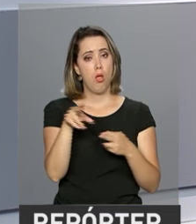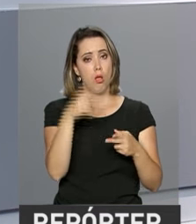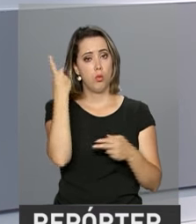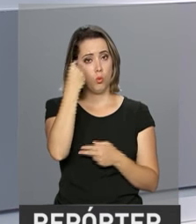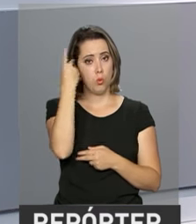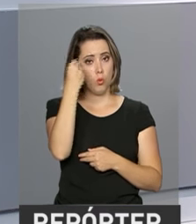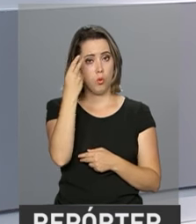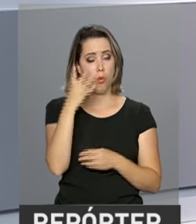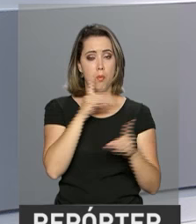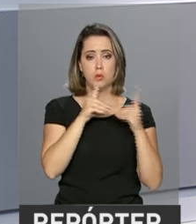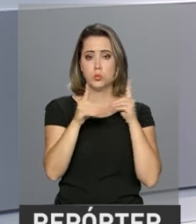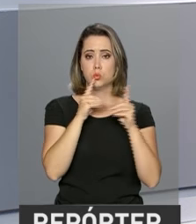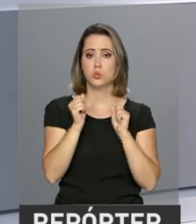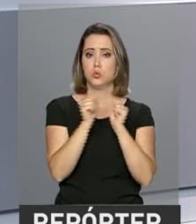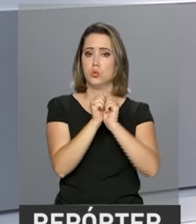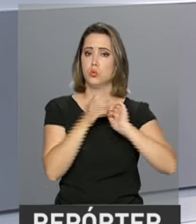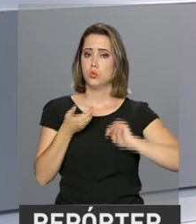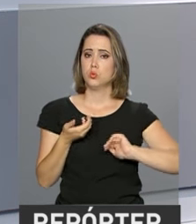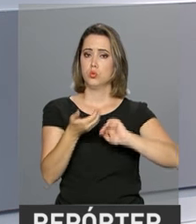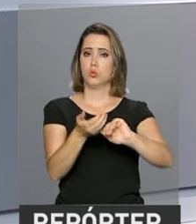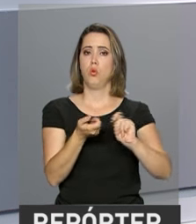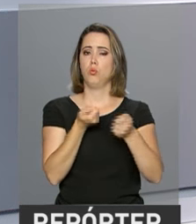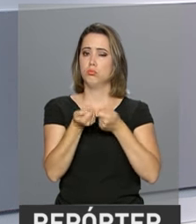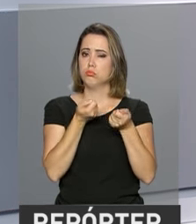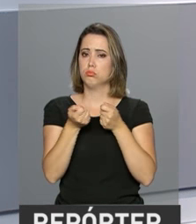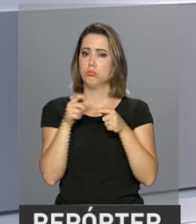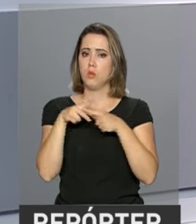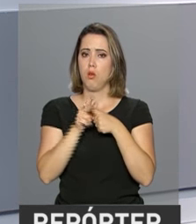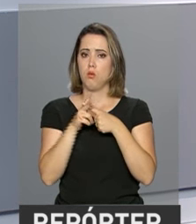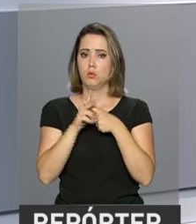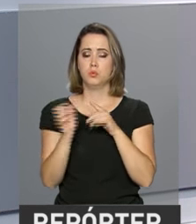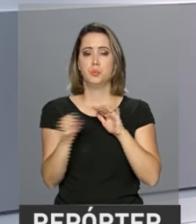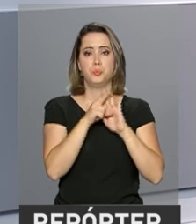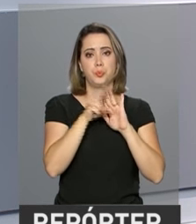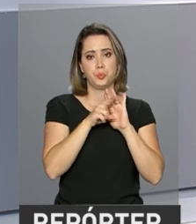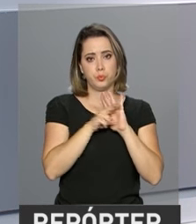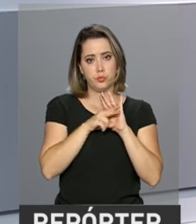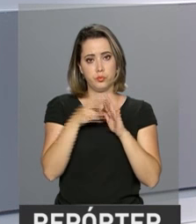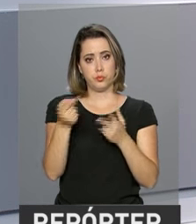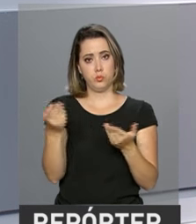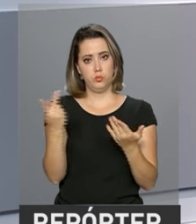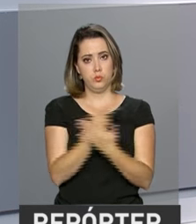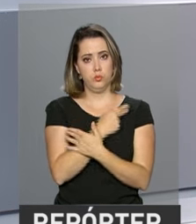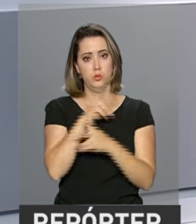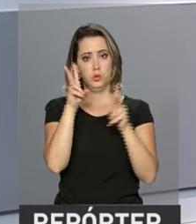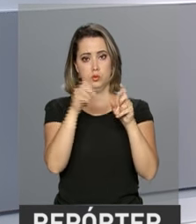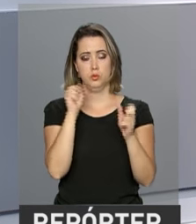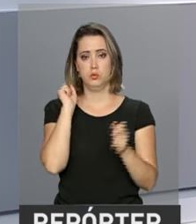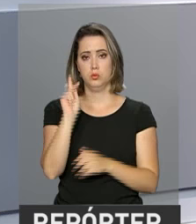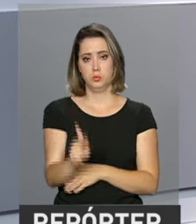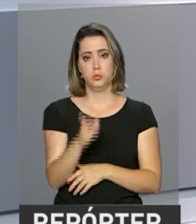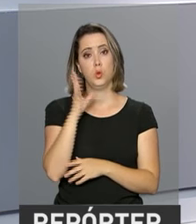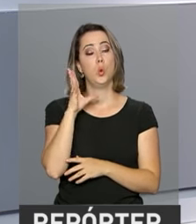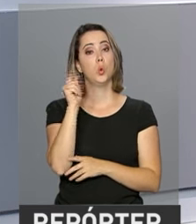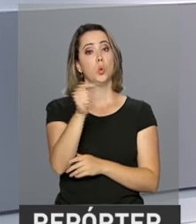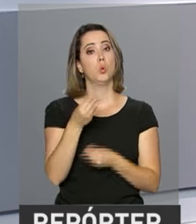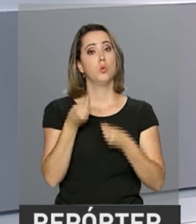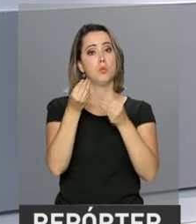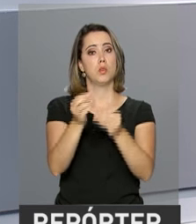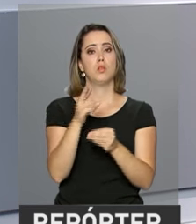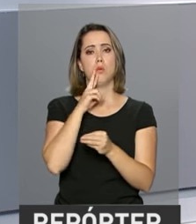com o Congresso e fazer ajustes em reformas, como vem ocorrendo com o texto da Previdência. Tudo para garantir uma